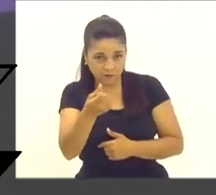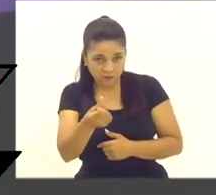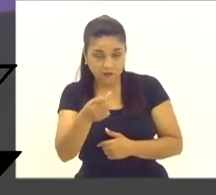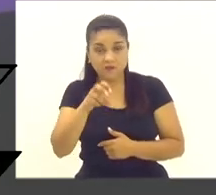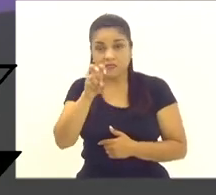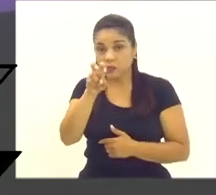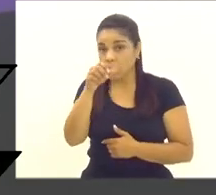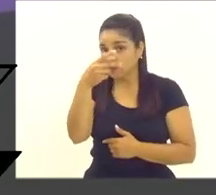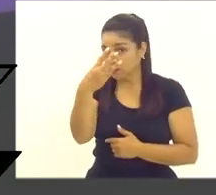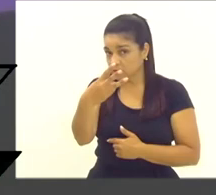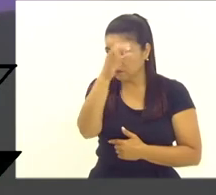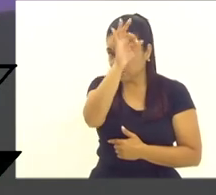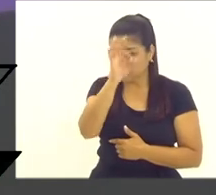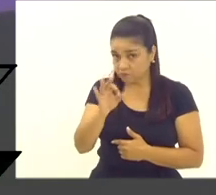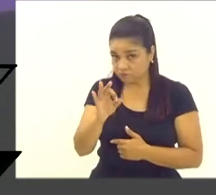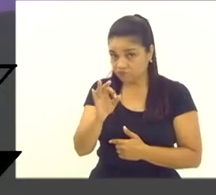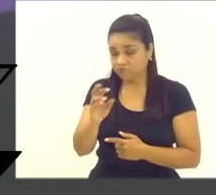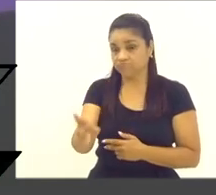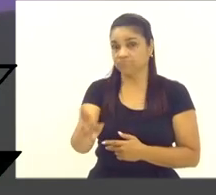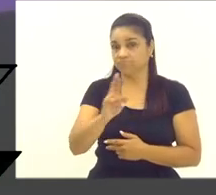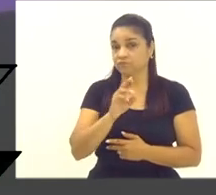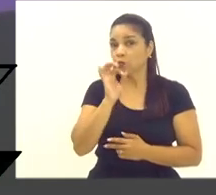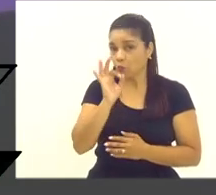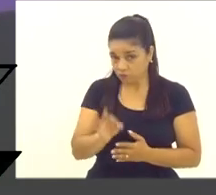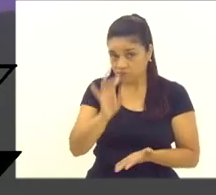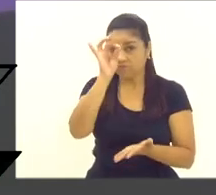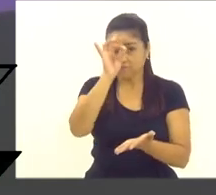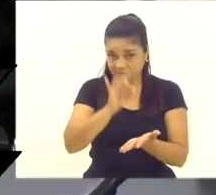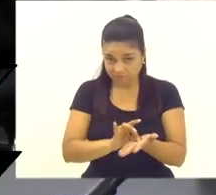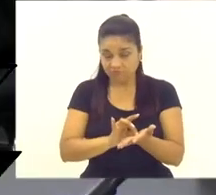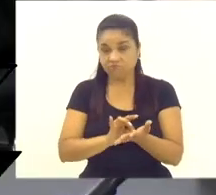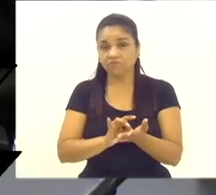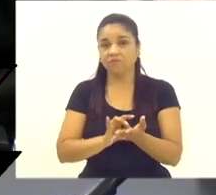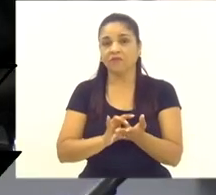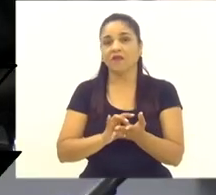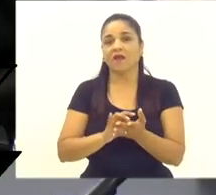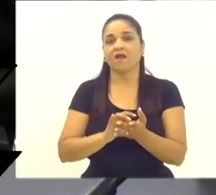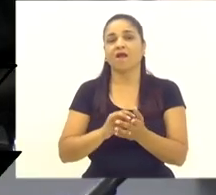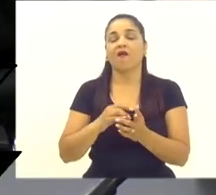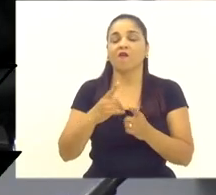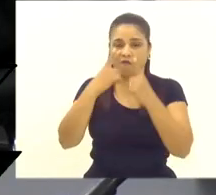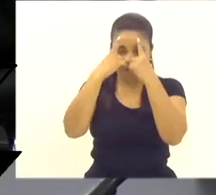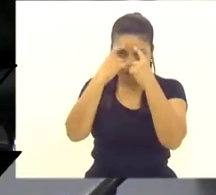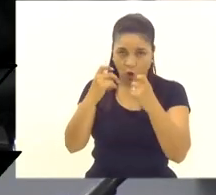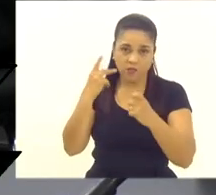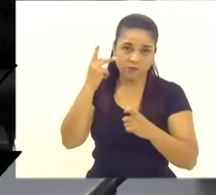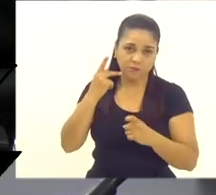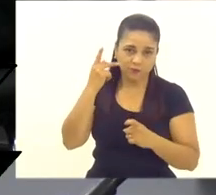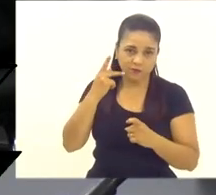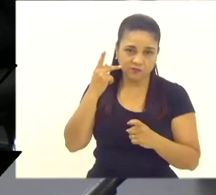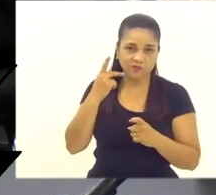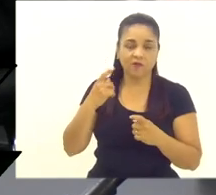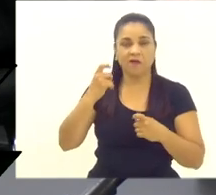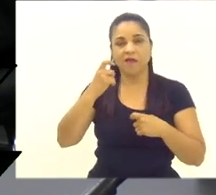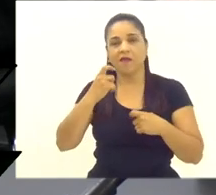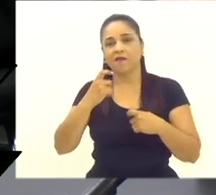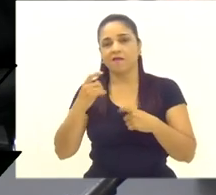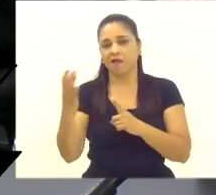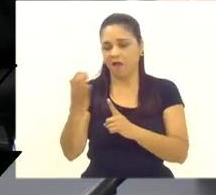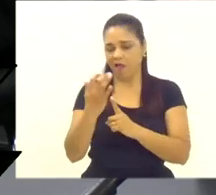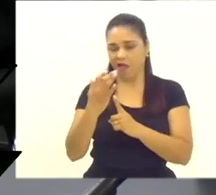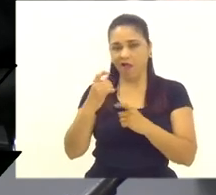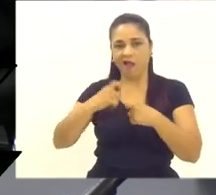53% Delas afirmaram ter sofrido assédio ou violência política pelo simples fato de serem mulheres né